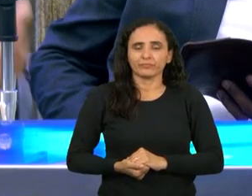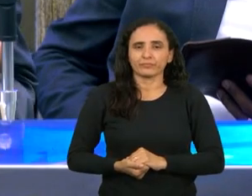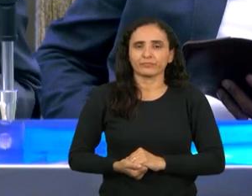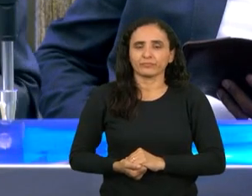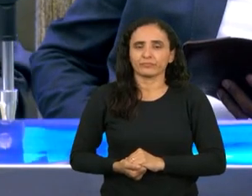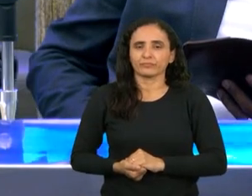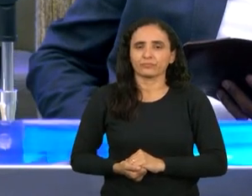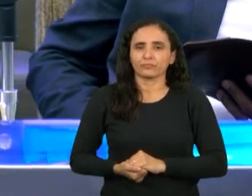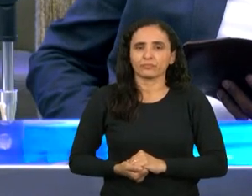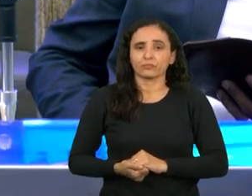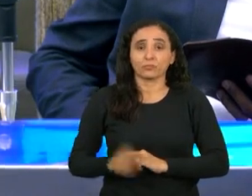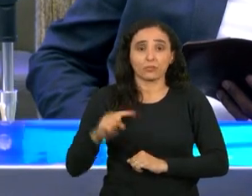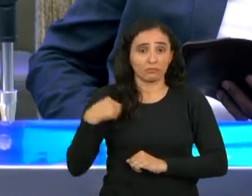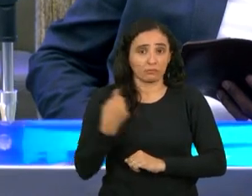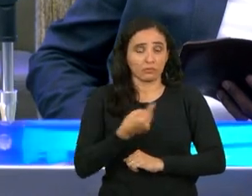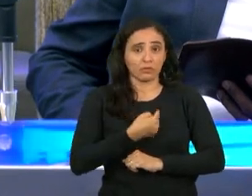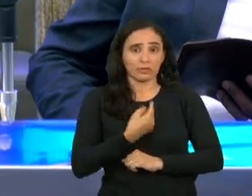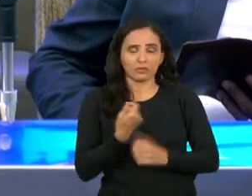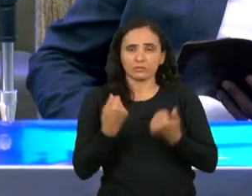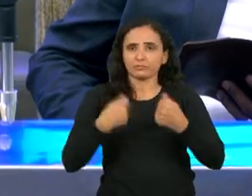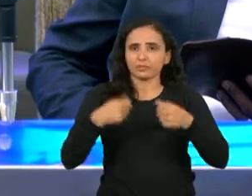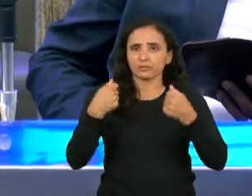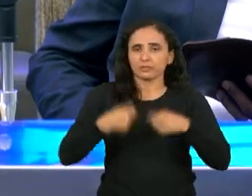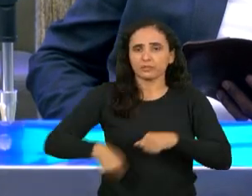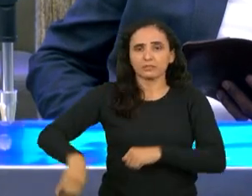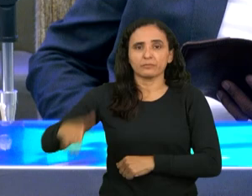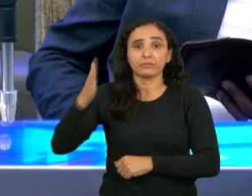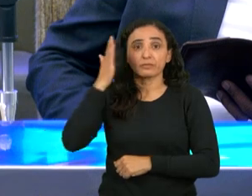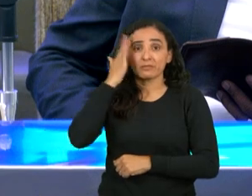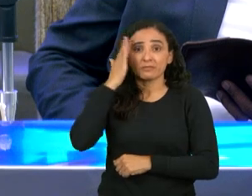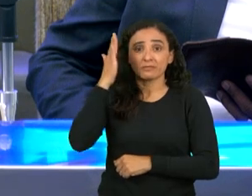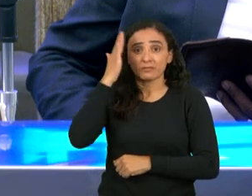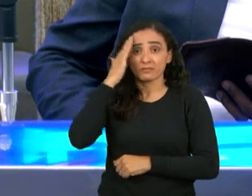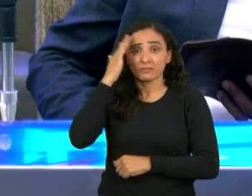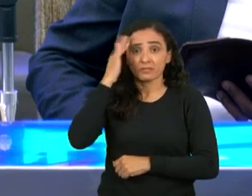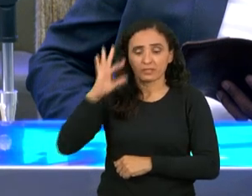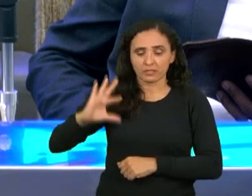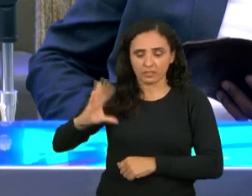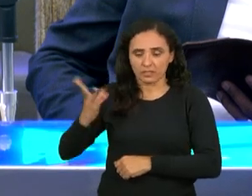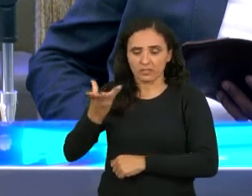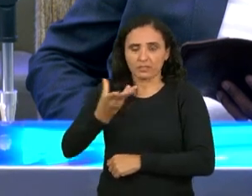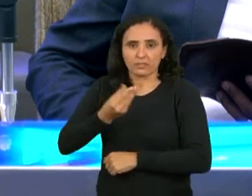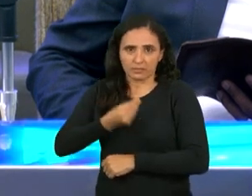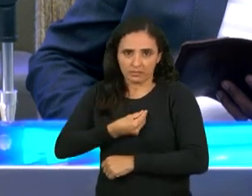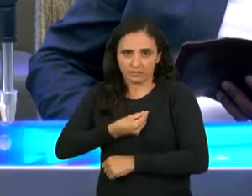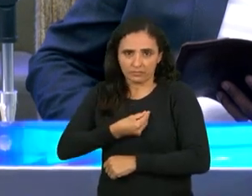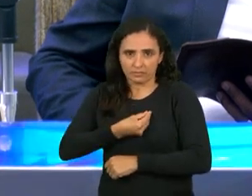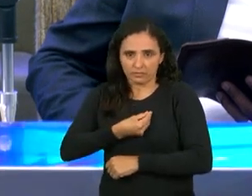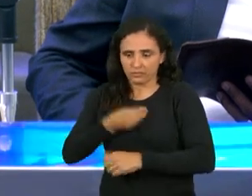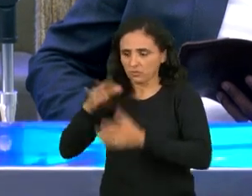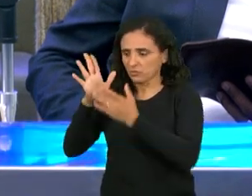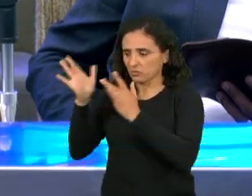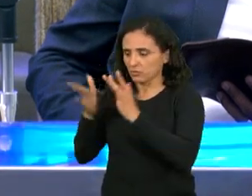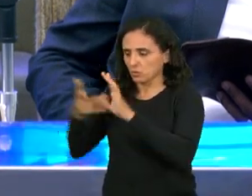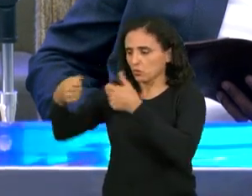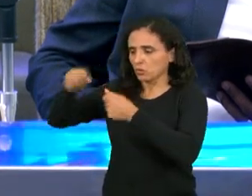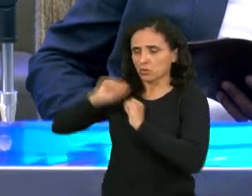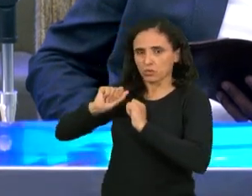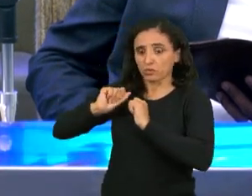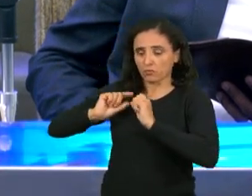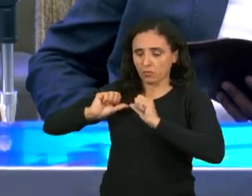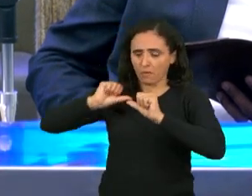lembrarmos de que a obra da salvação operou em nós uma mudança radical